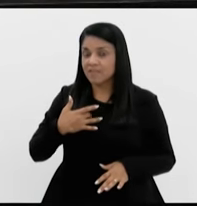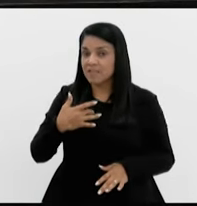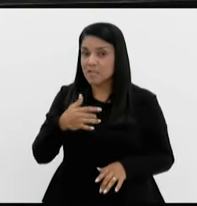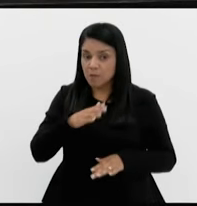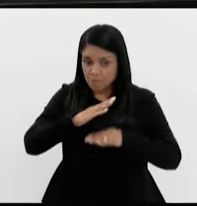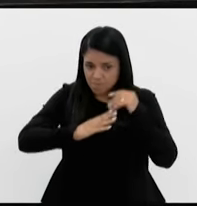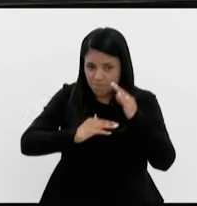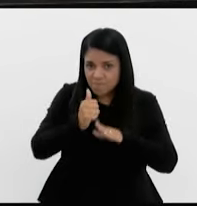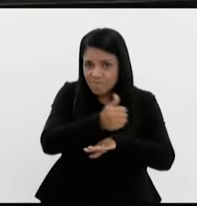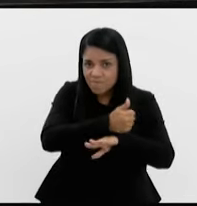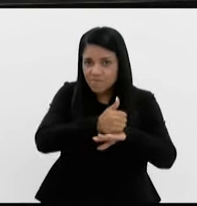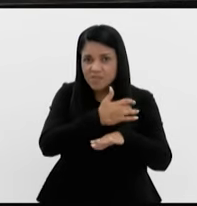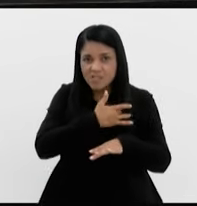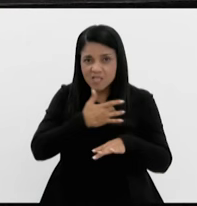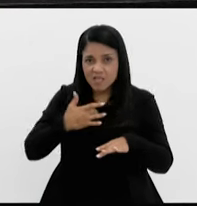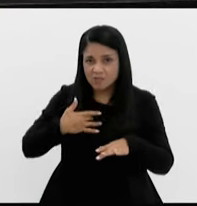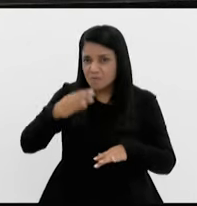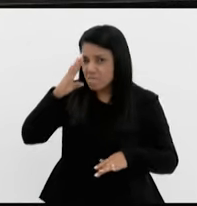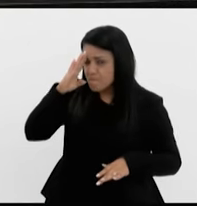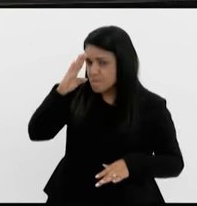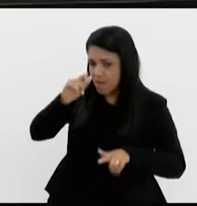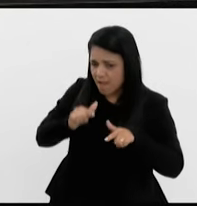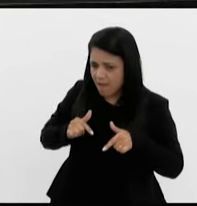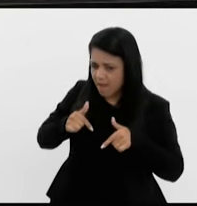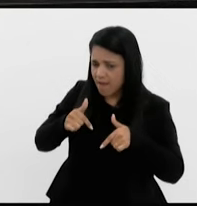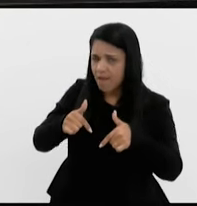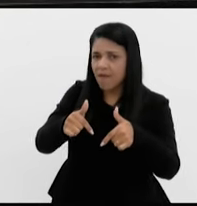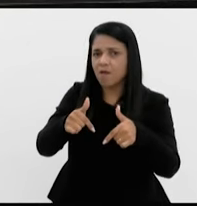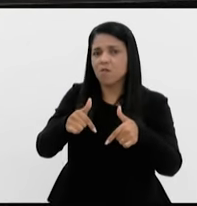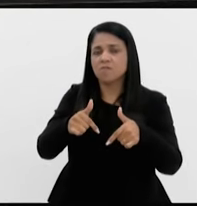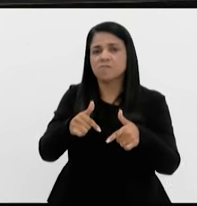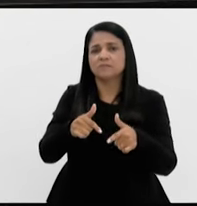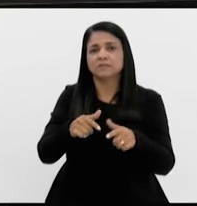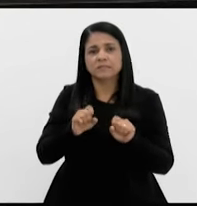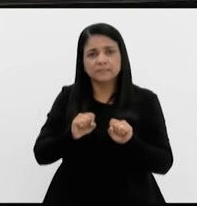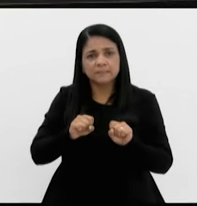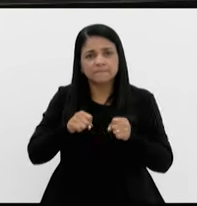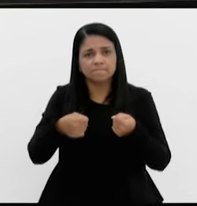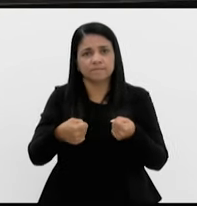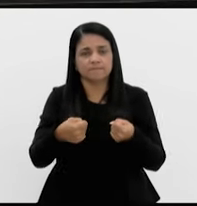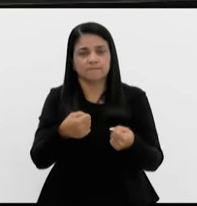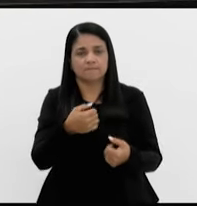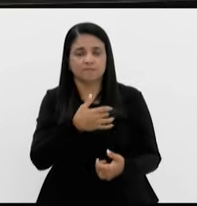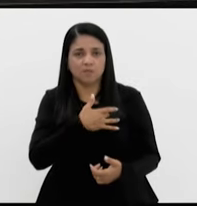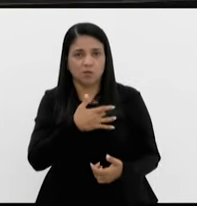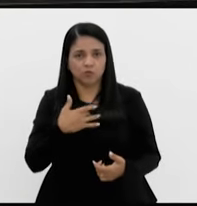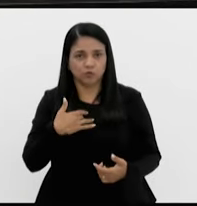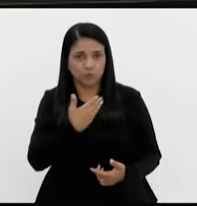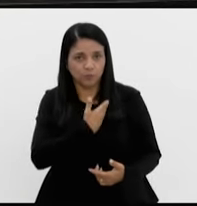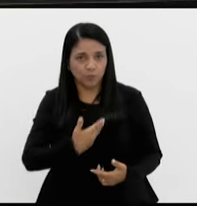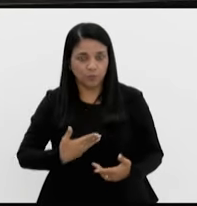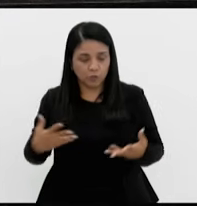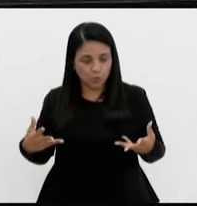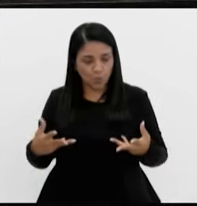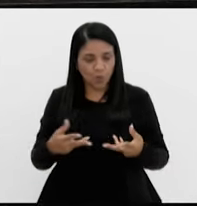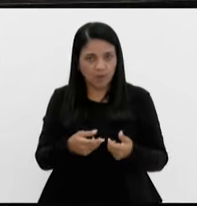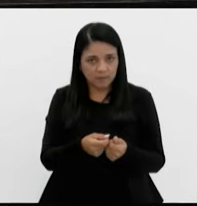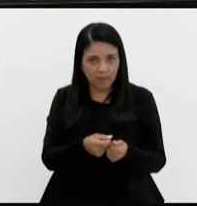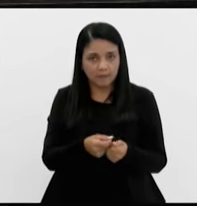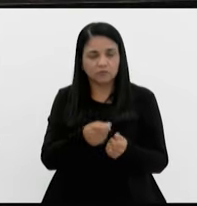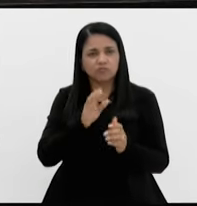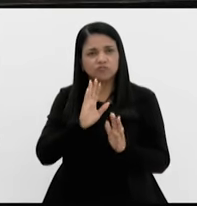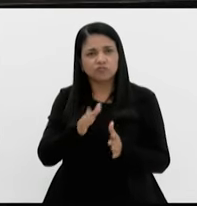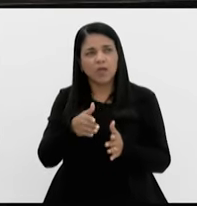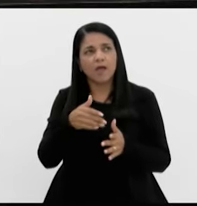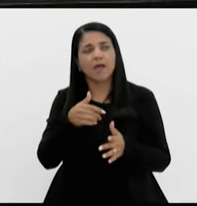atuam na defesa da Saúde Pública de qualidade que fazem o serviço a data já estamos vendo a data